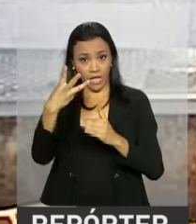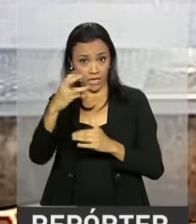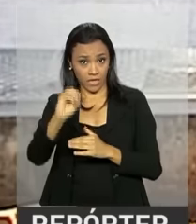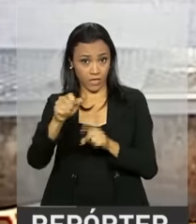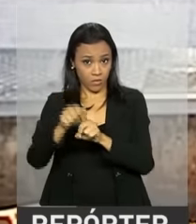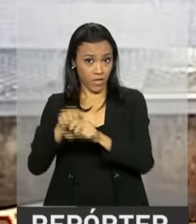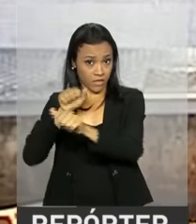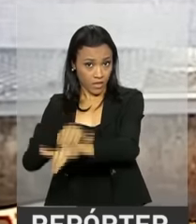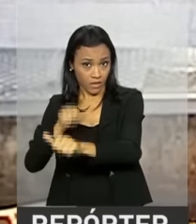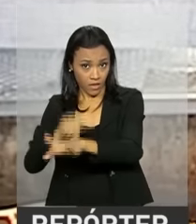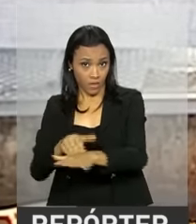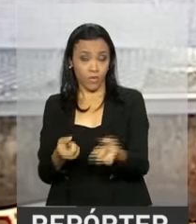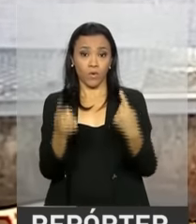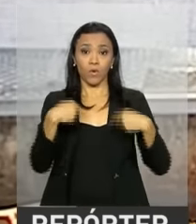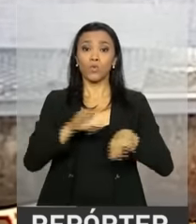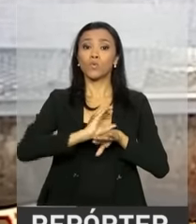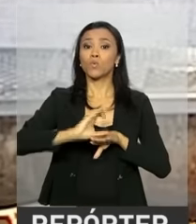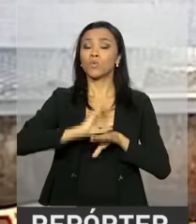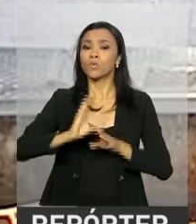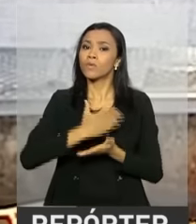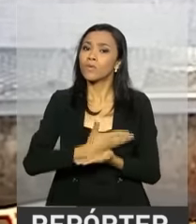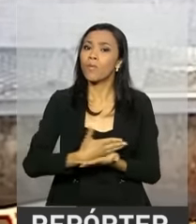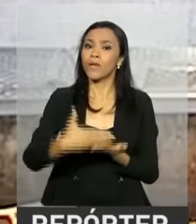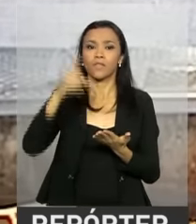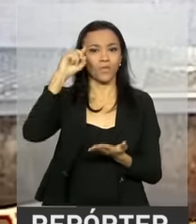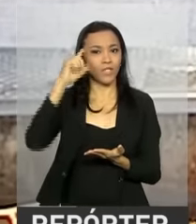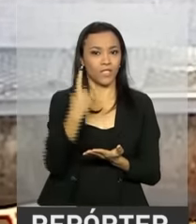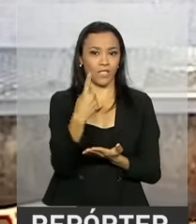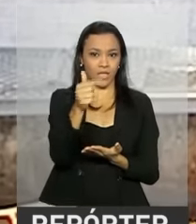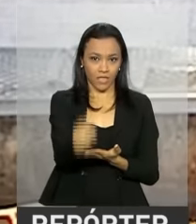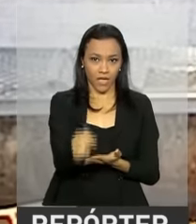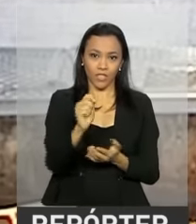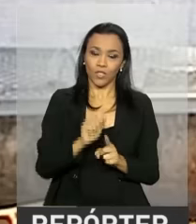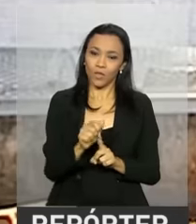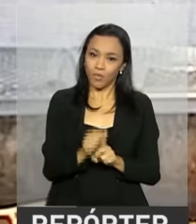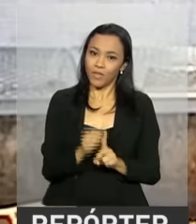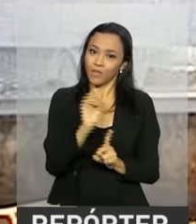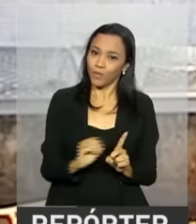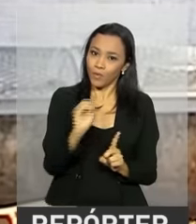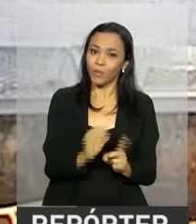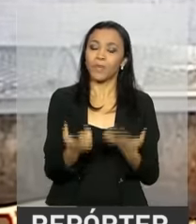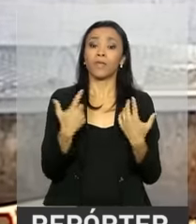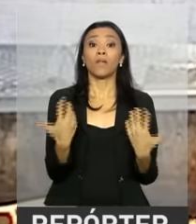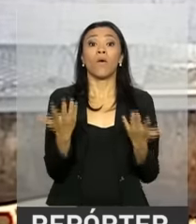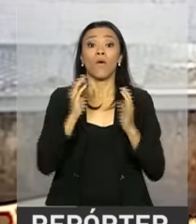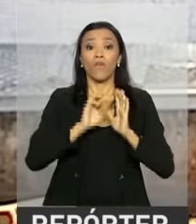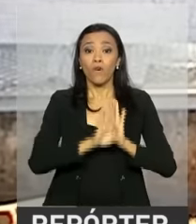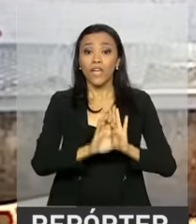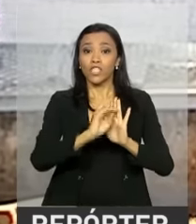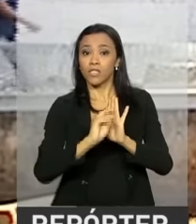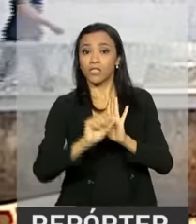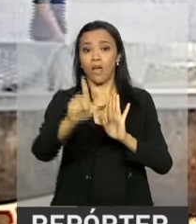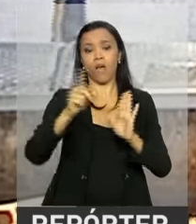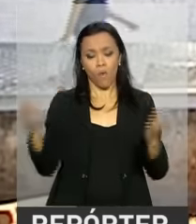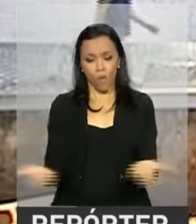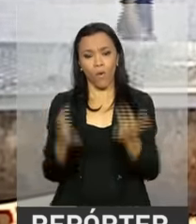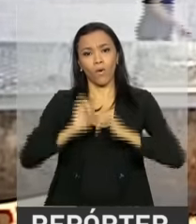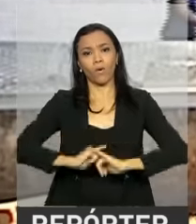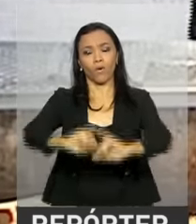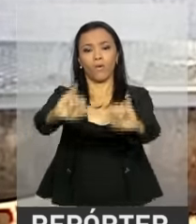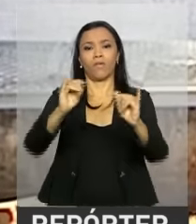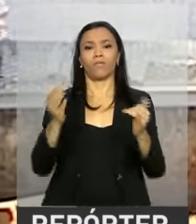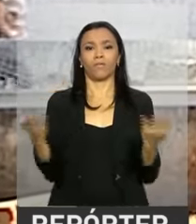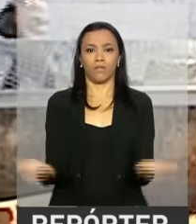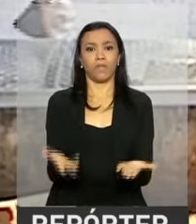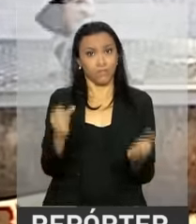setembro já os cursos iniciam no dia 7 de outubro o edital foi publicado na edição de hoje do Diário Oficial da União